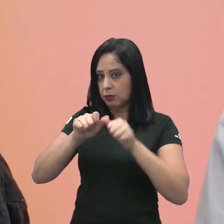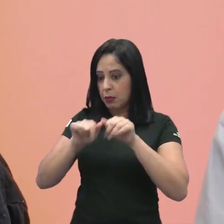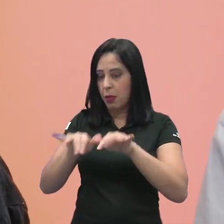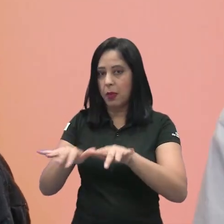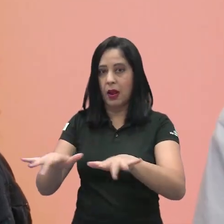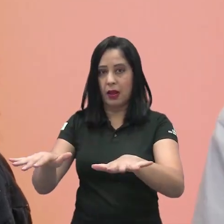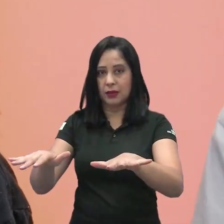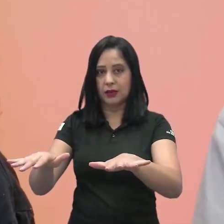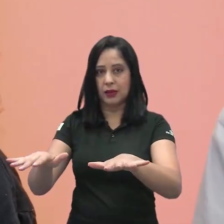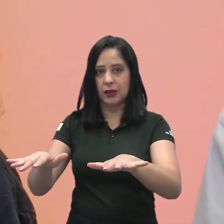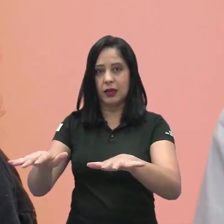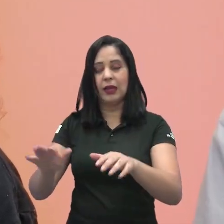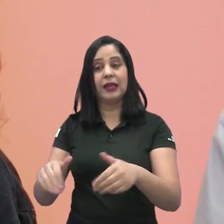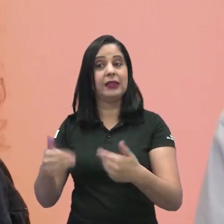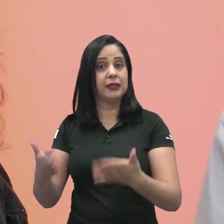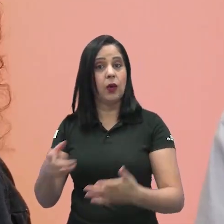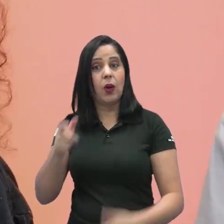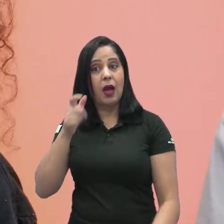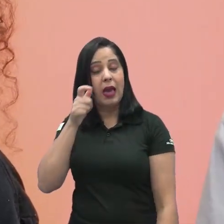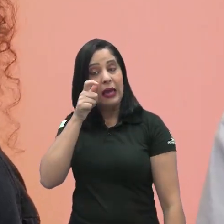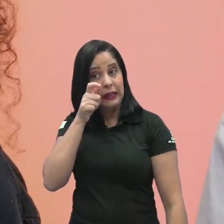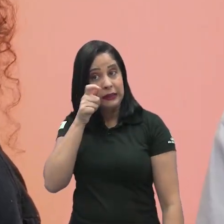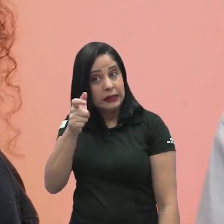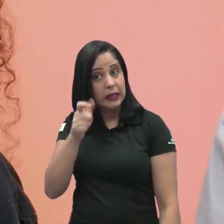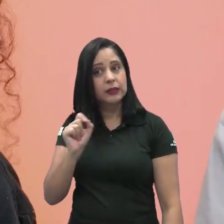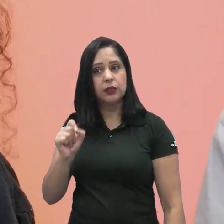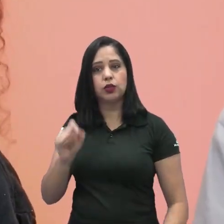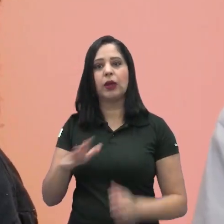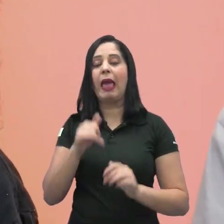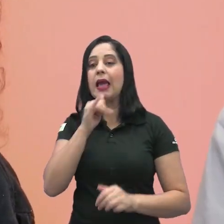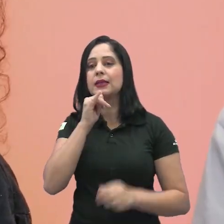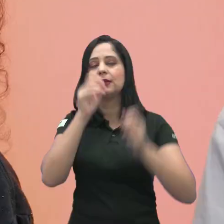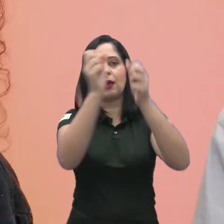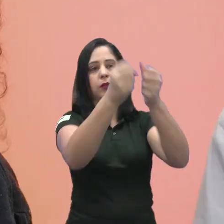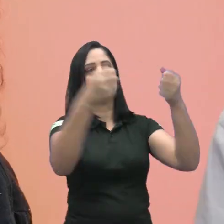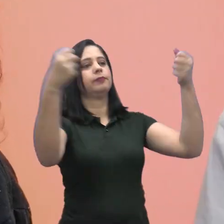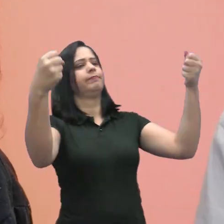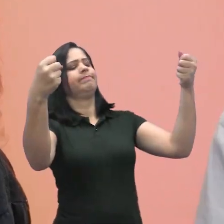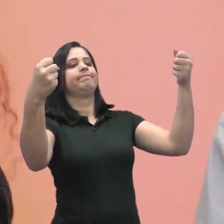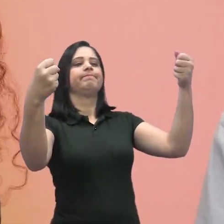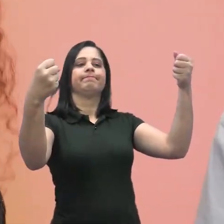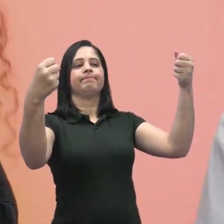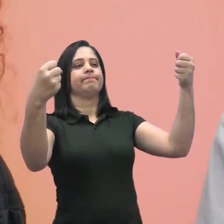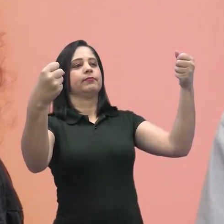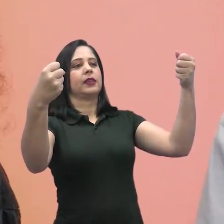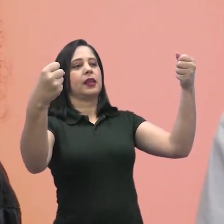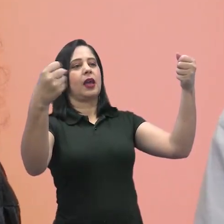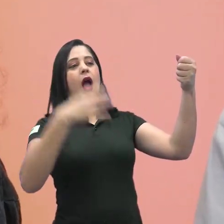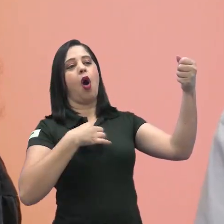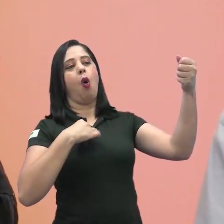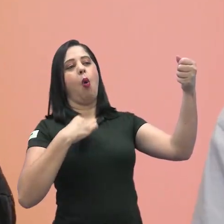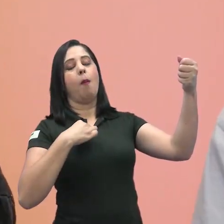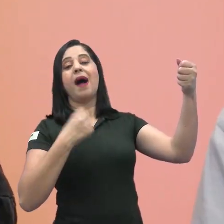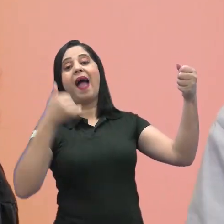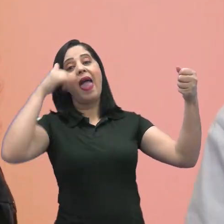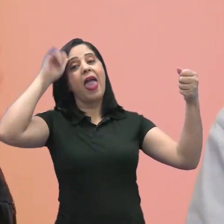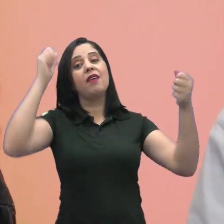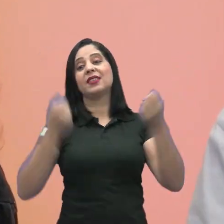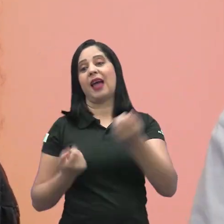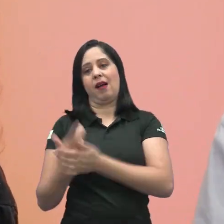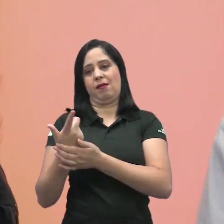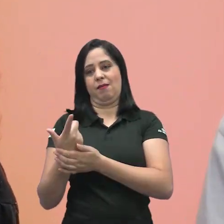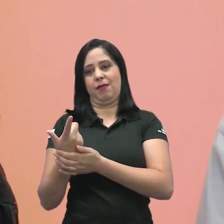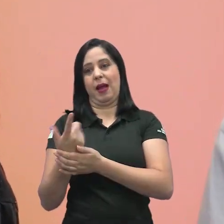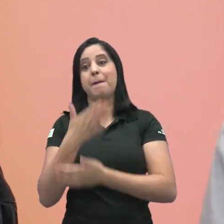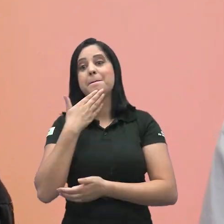também ressurgem e é interessante a gente saber olhar para o nosso guarda-roupa com novos ares para que a gente não precise comprar roupas, a gente possa manter